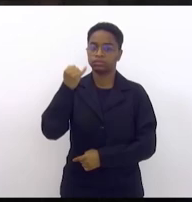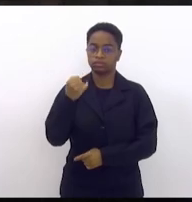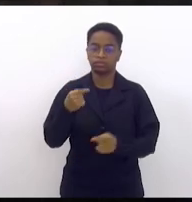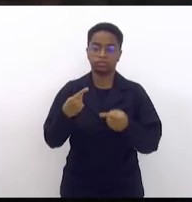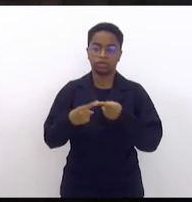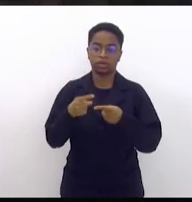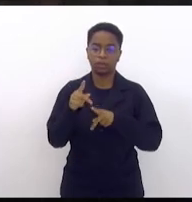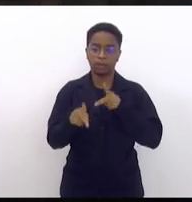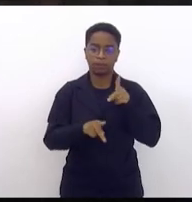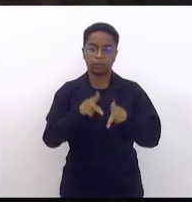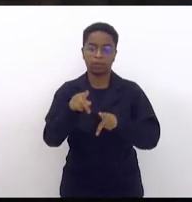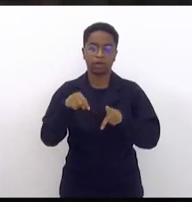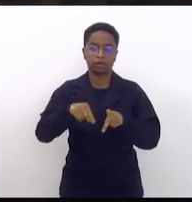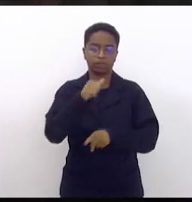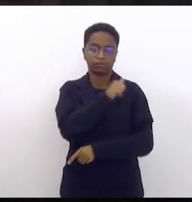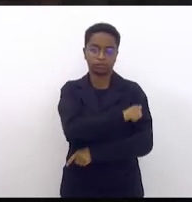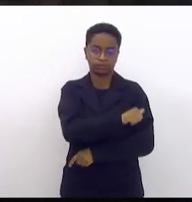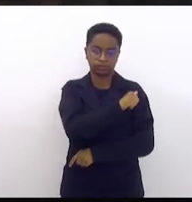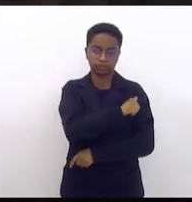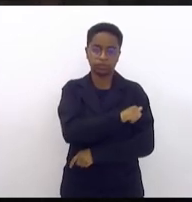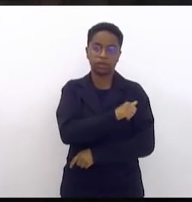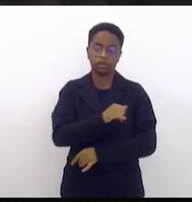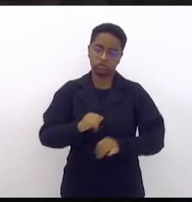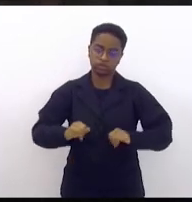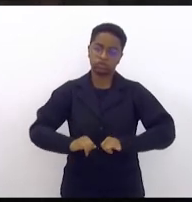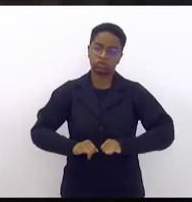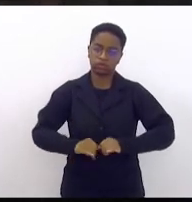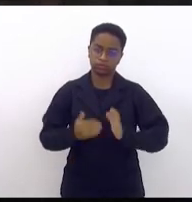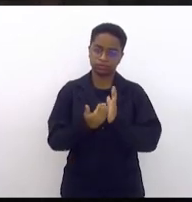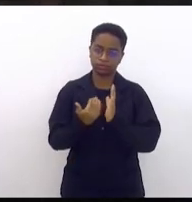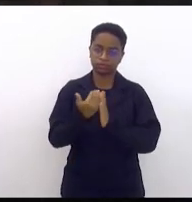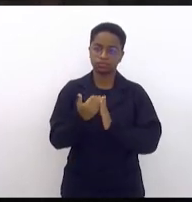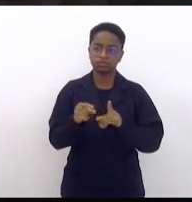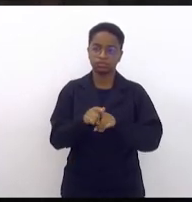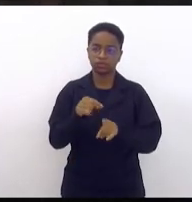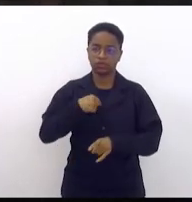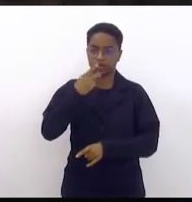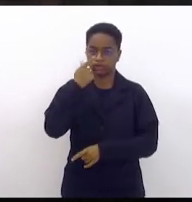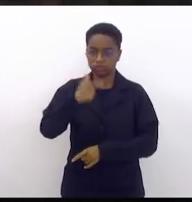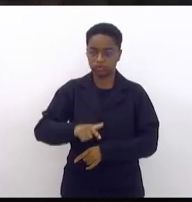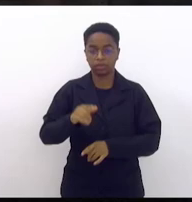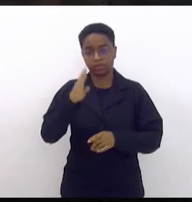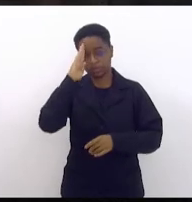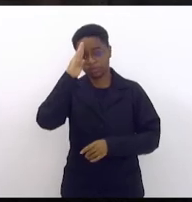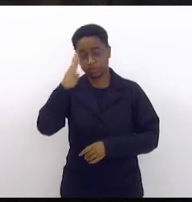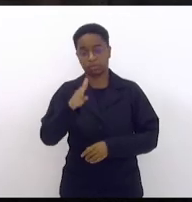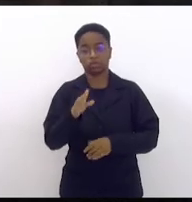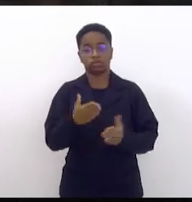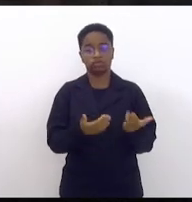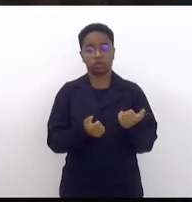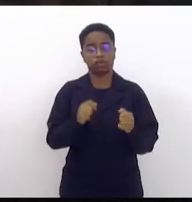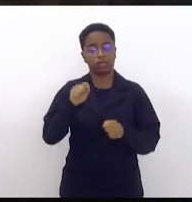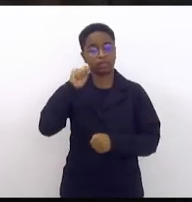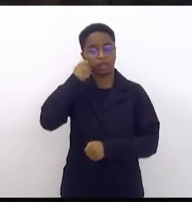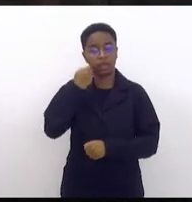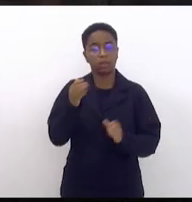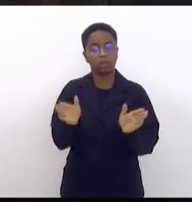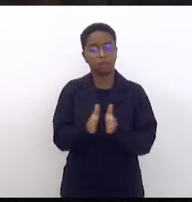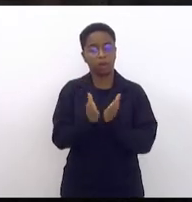populacional do Estado do Rio de Janeiro que sofre muito repito especialmente a juventude Negra pobre periférica